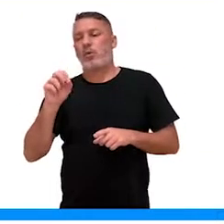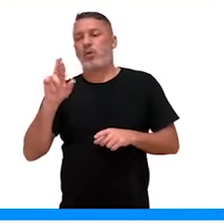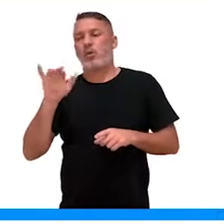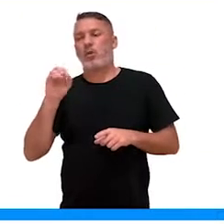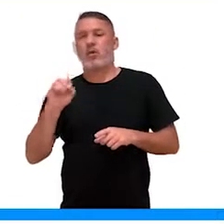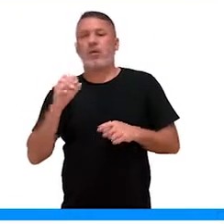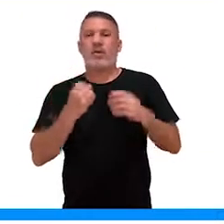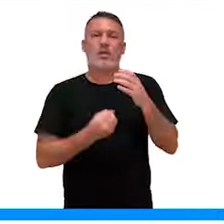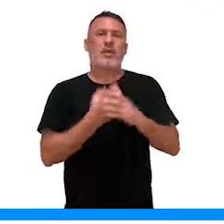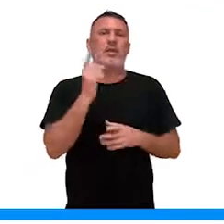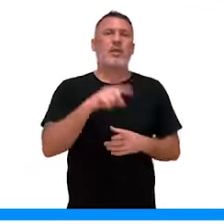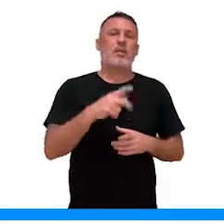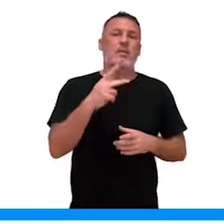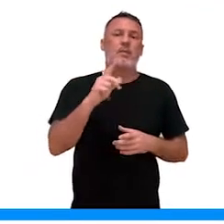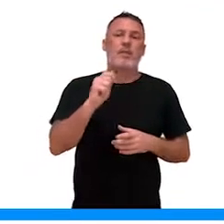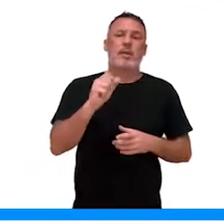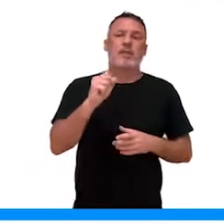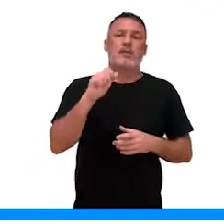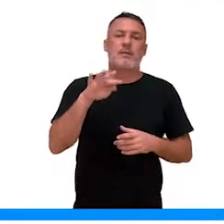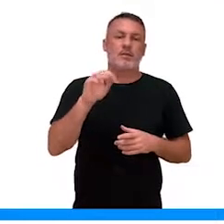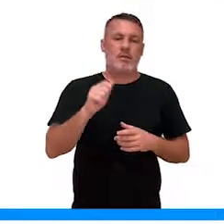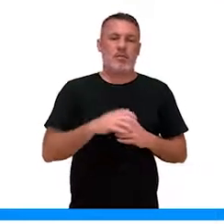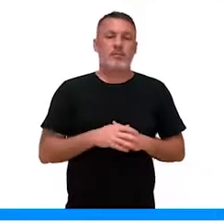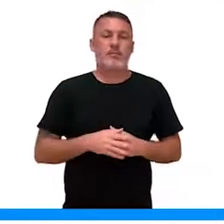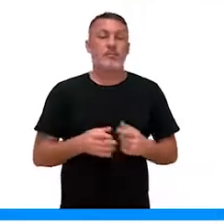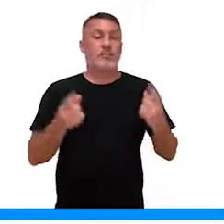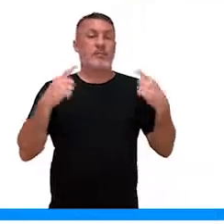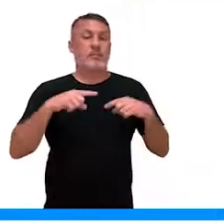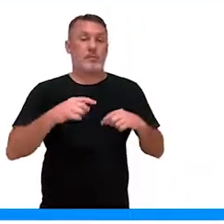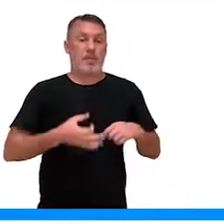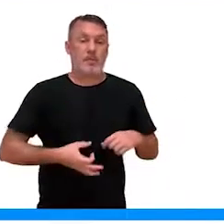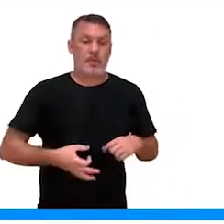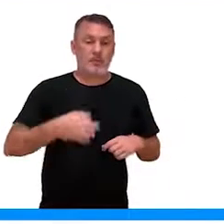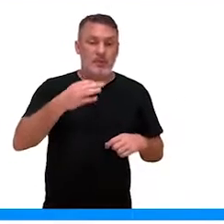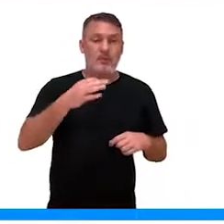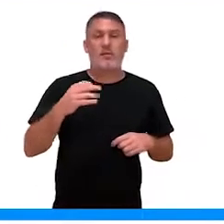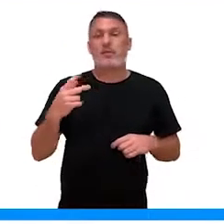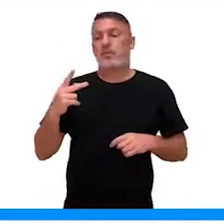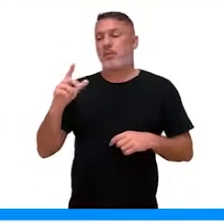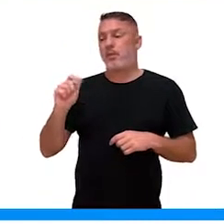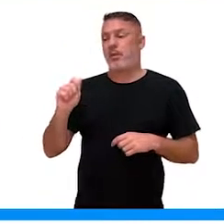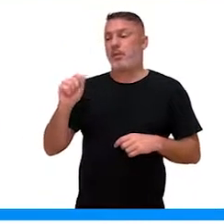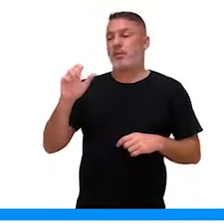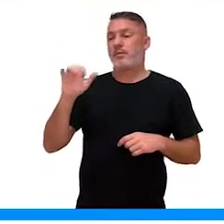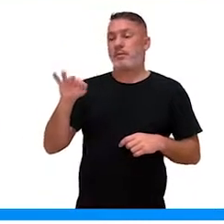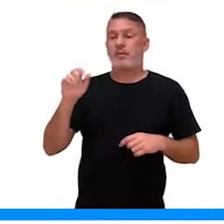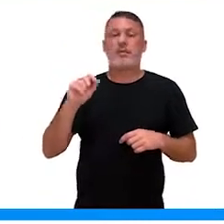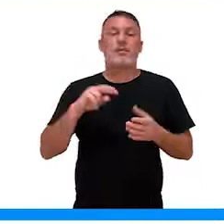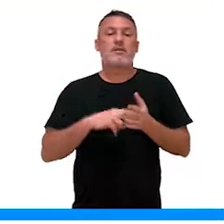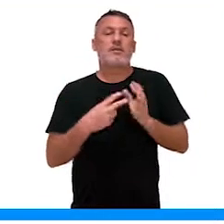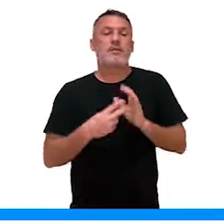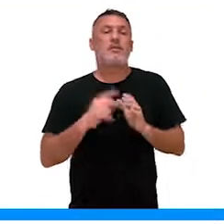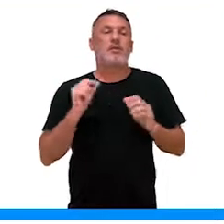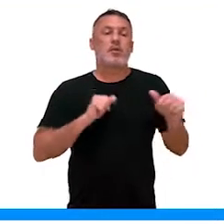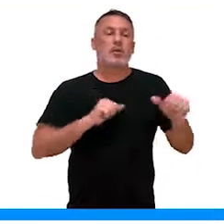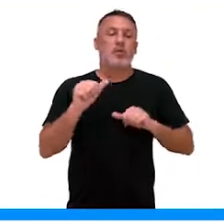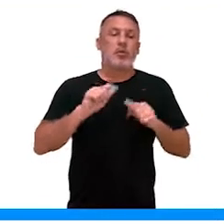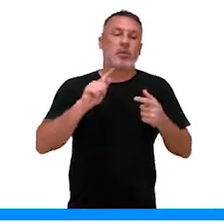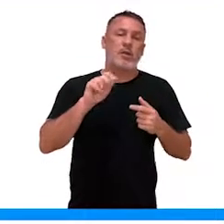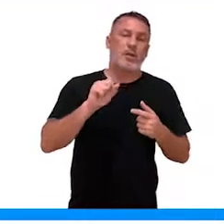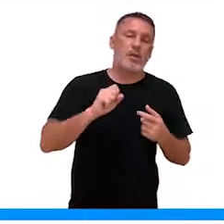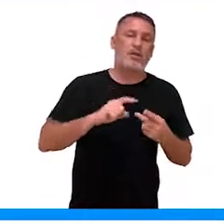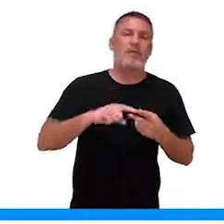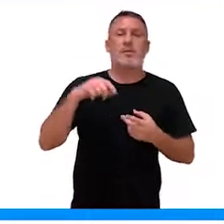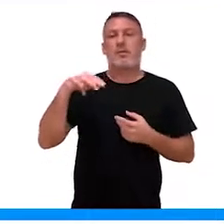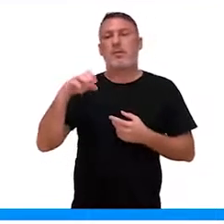da placenta. E a placenta e o cordão? A placenta ela tem função de troca gasosa e metabólica, então